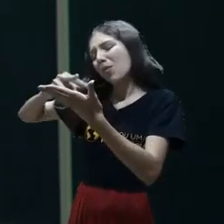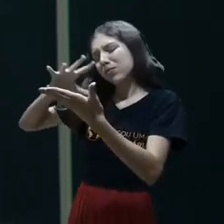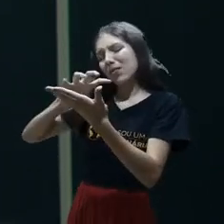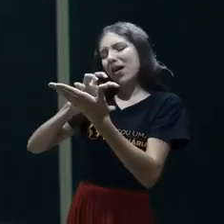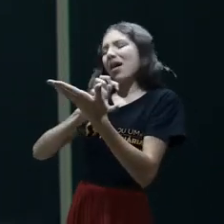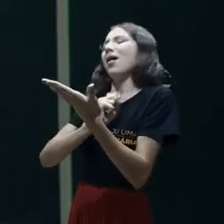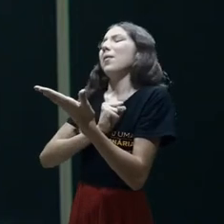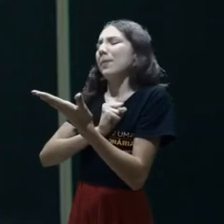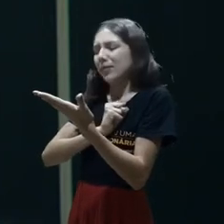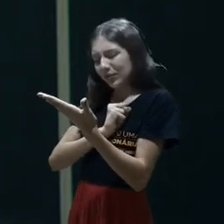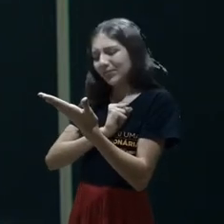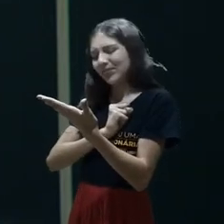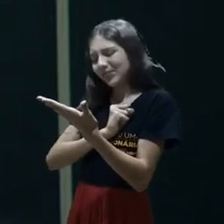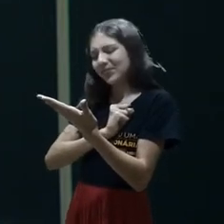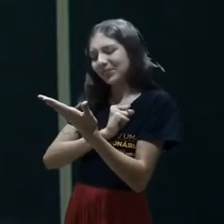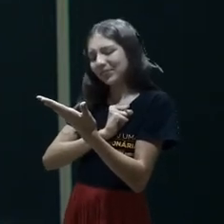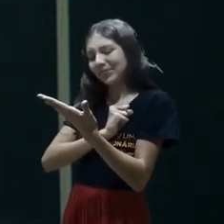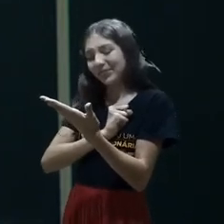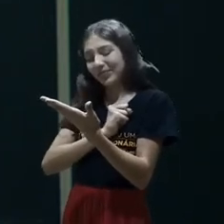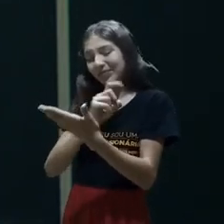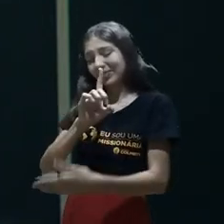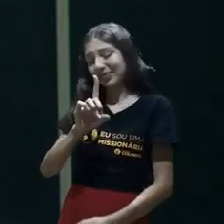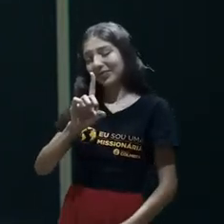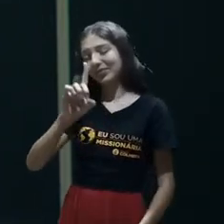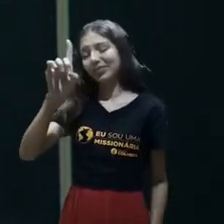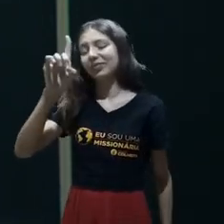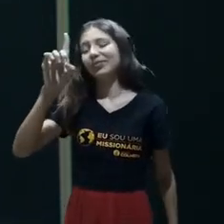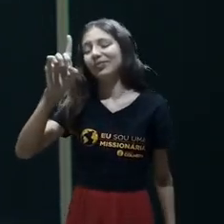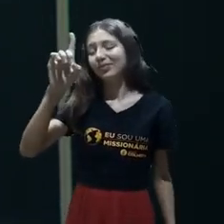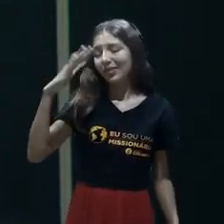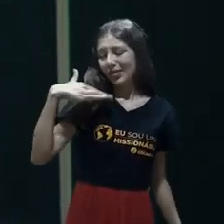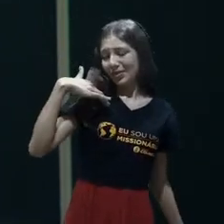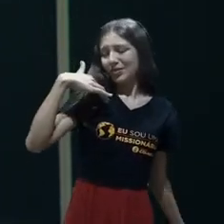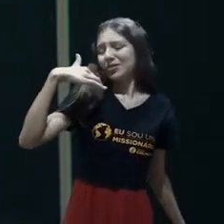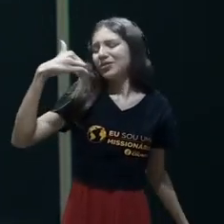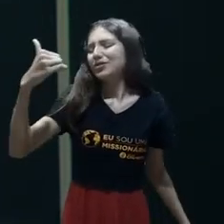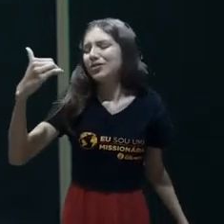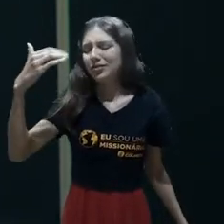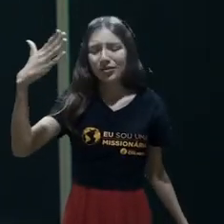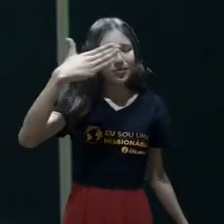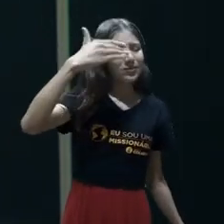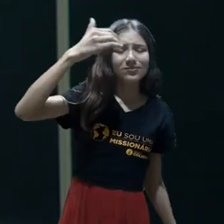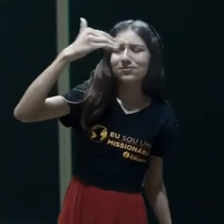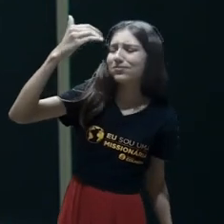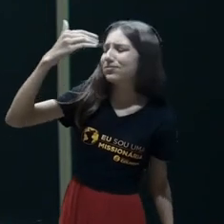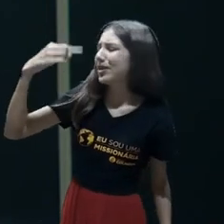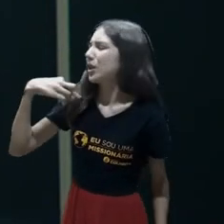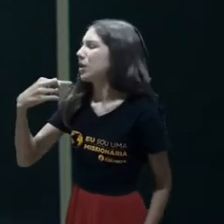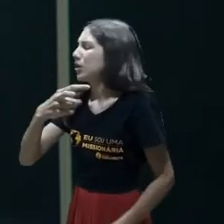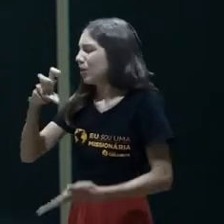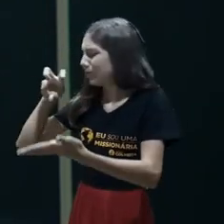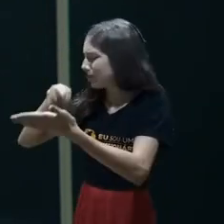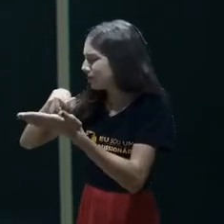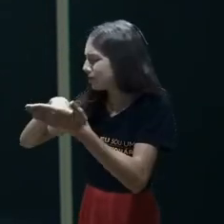Deus, nos provoca, Senhor, a estarmos diante de Ti em oração e meditação na